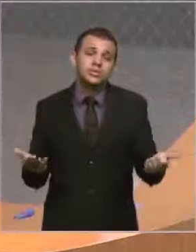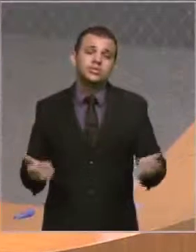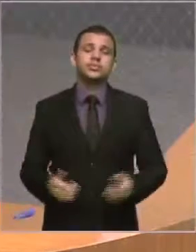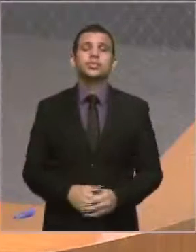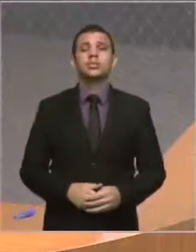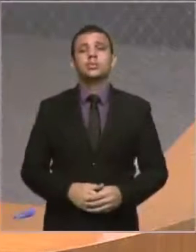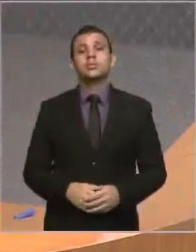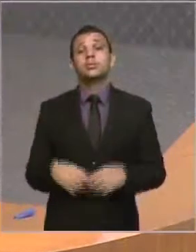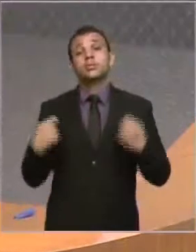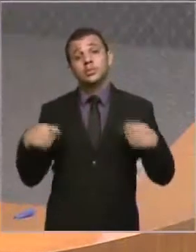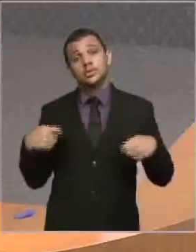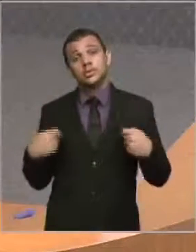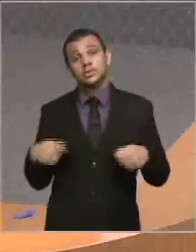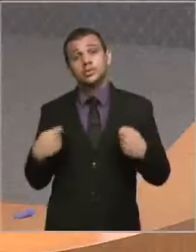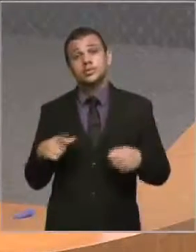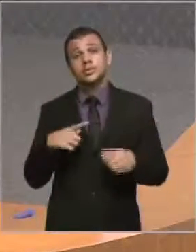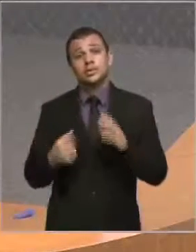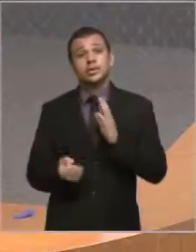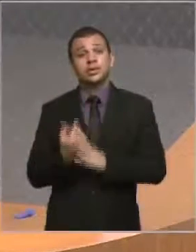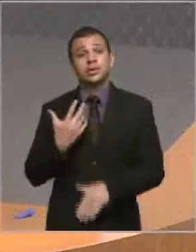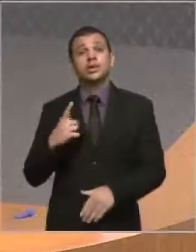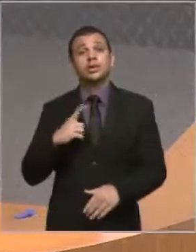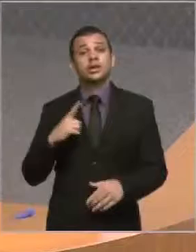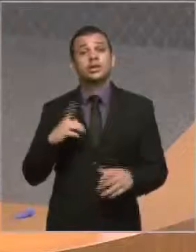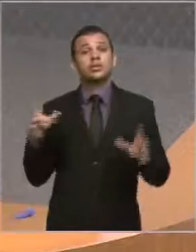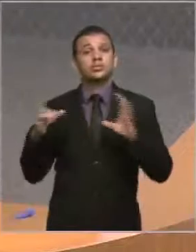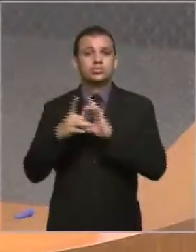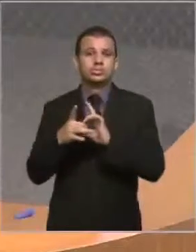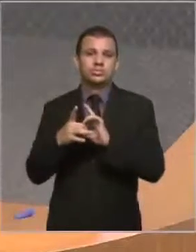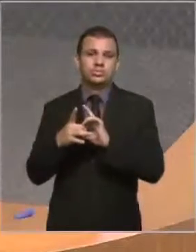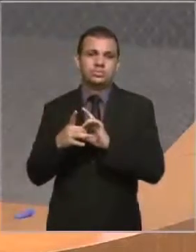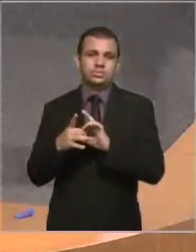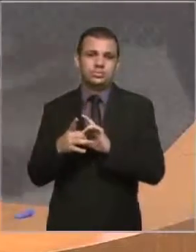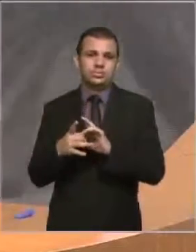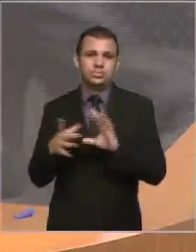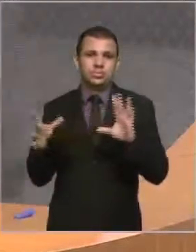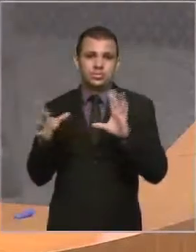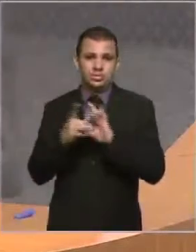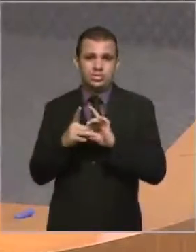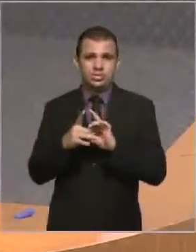que era a criação de um consórcio público.